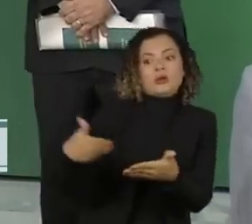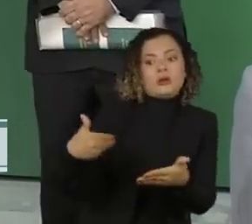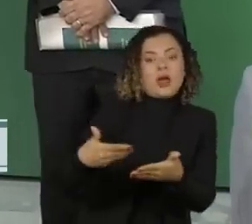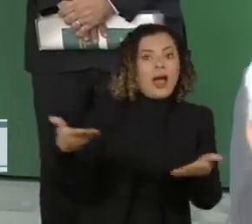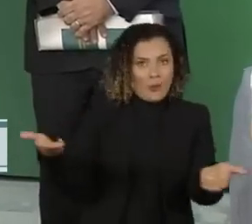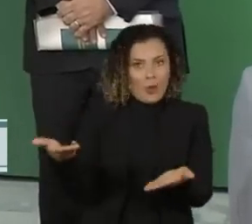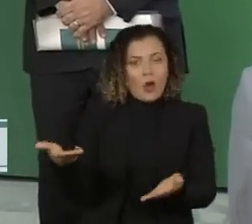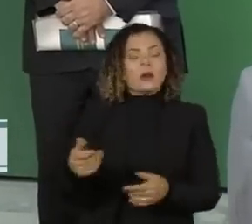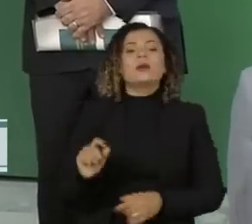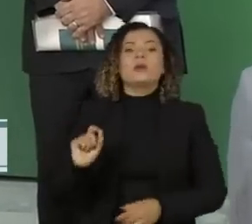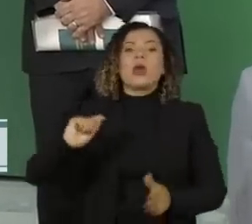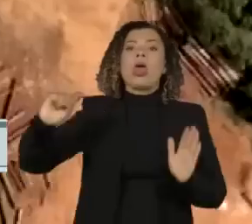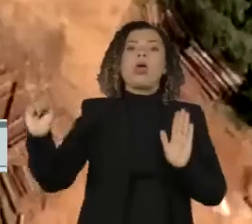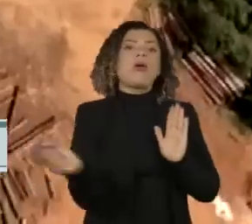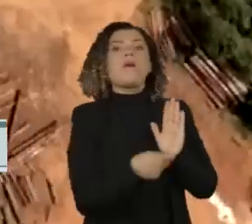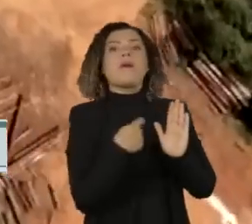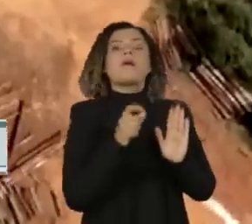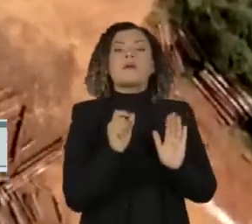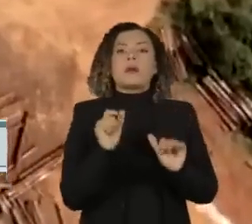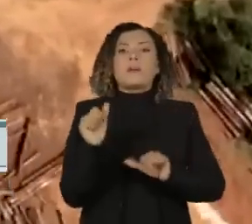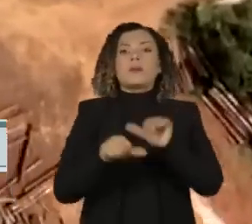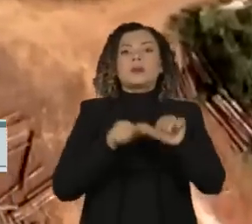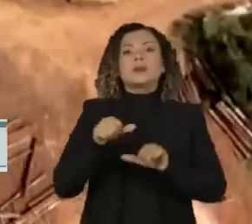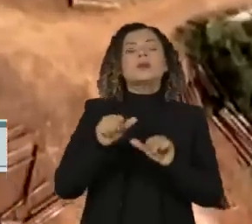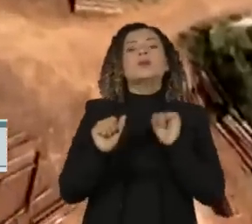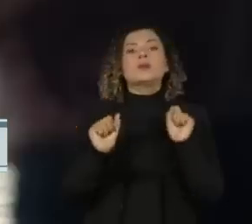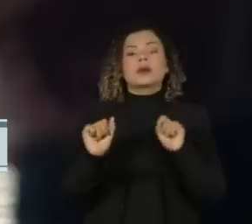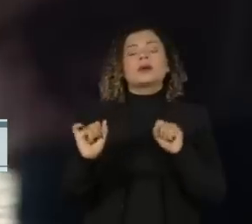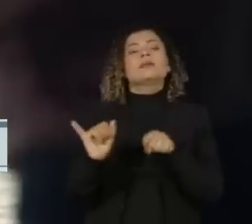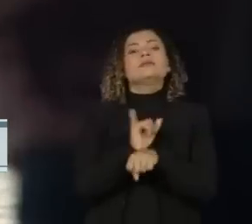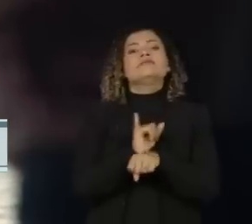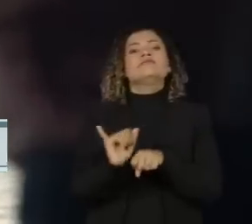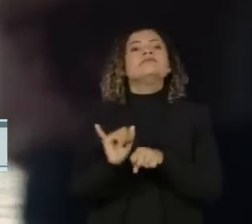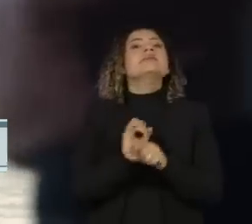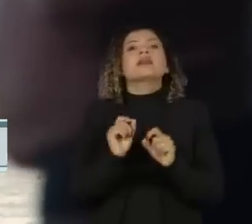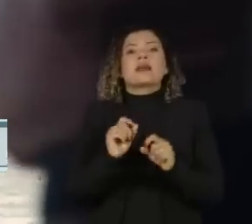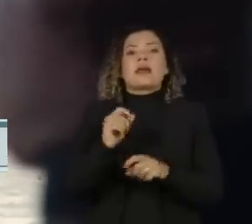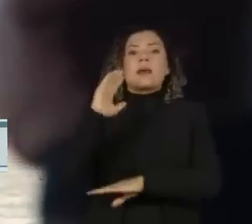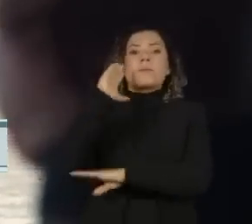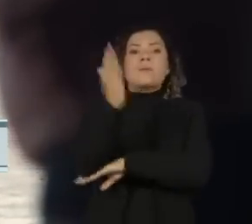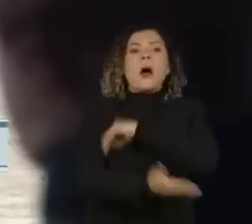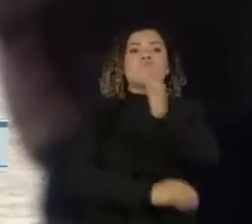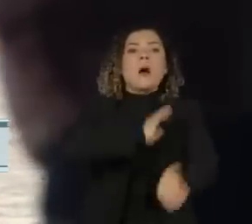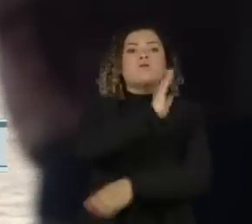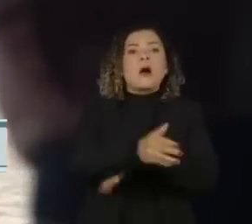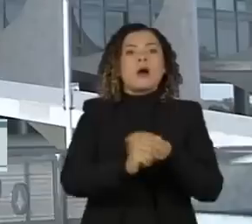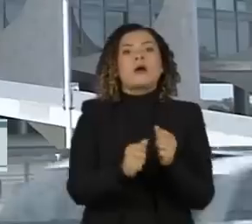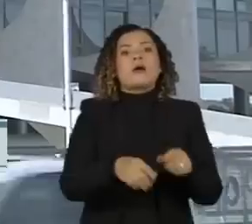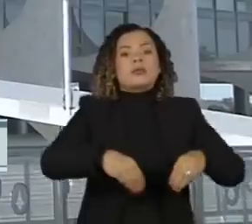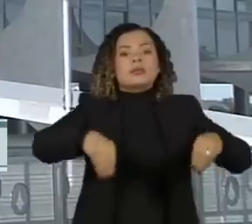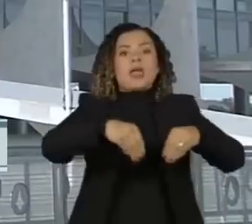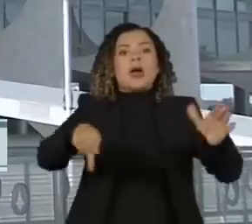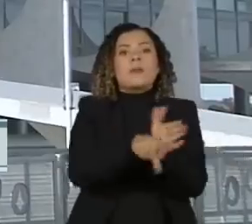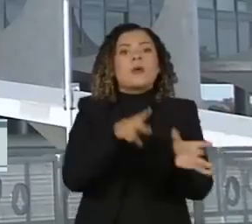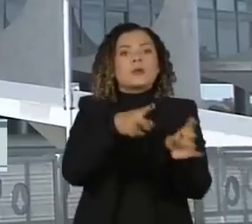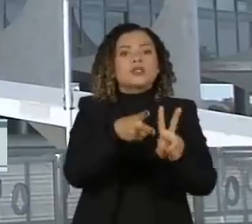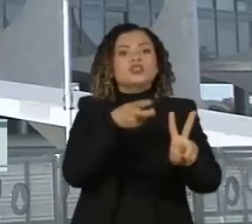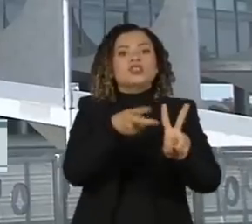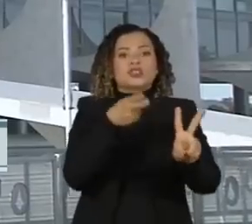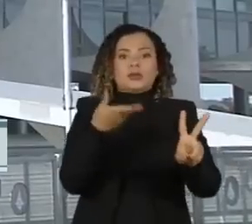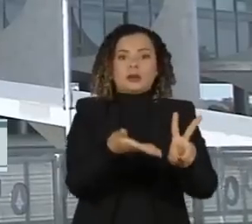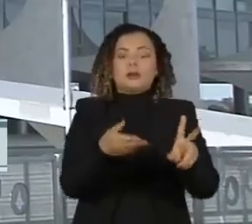em que com uma canetada bolsonaro flexibilizou a exploração de madeira em terras indígenas por isso